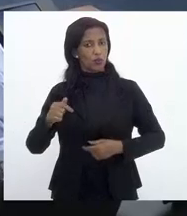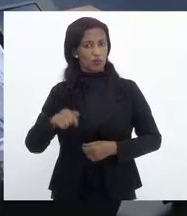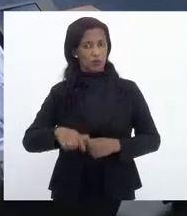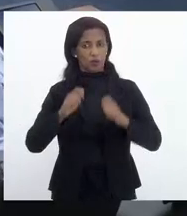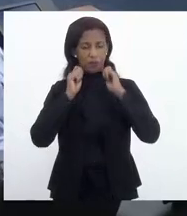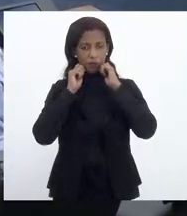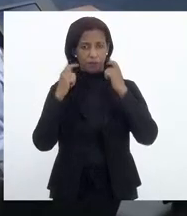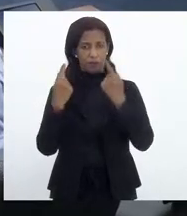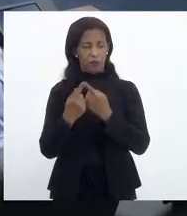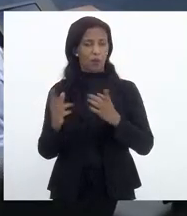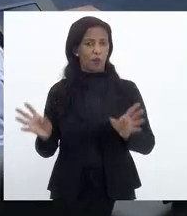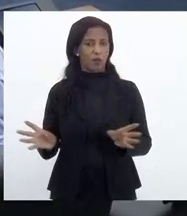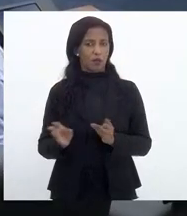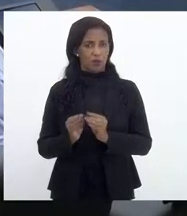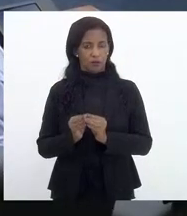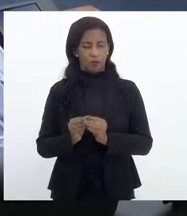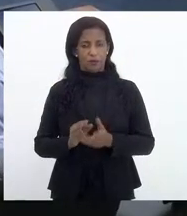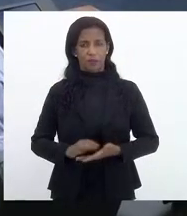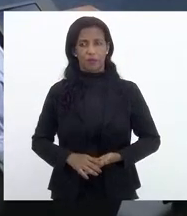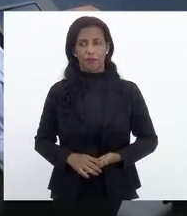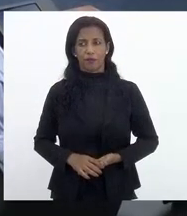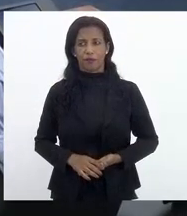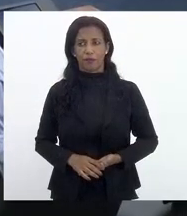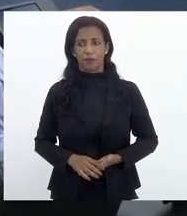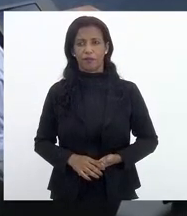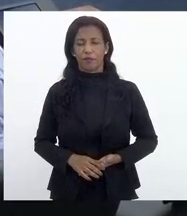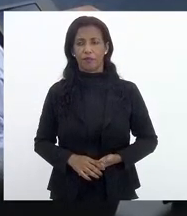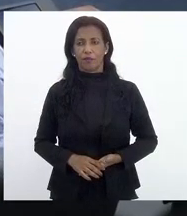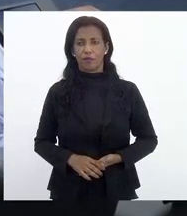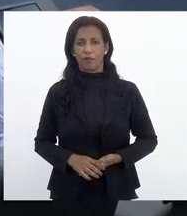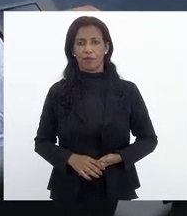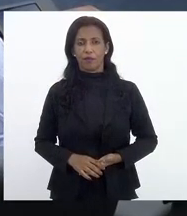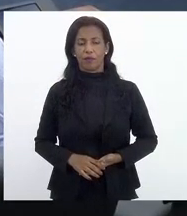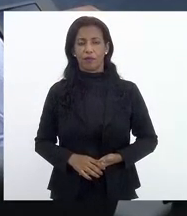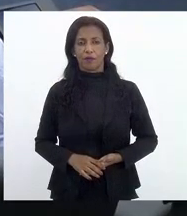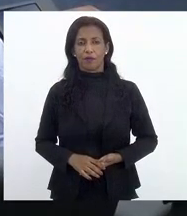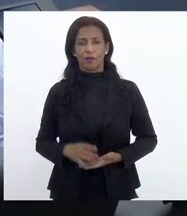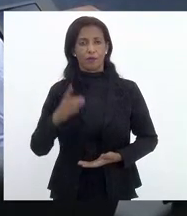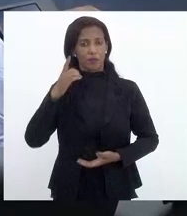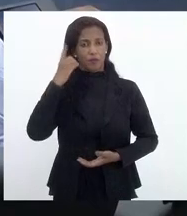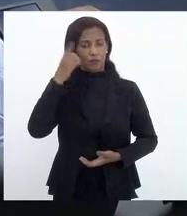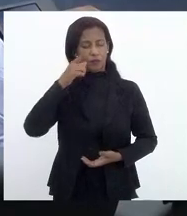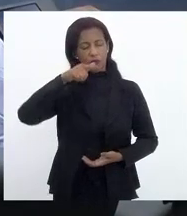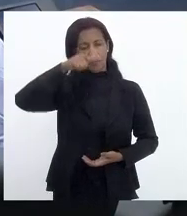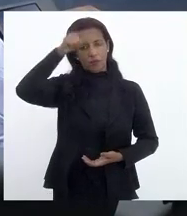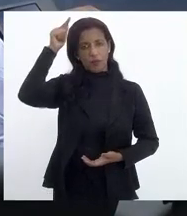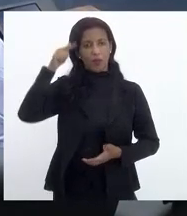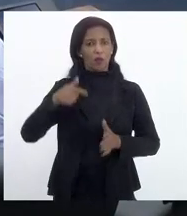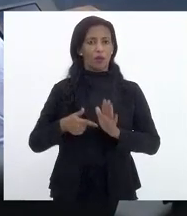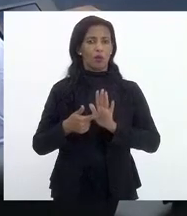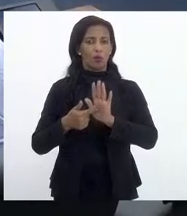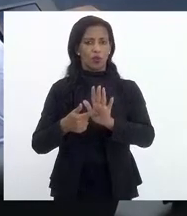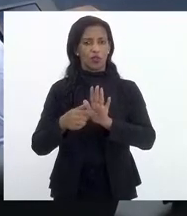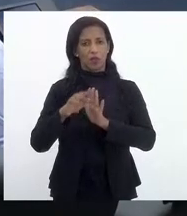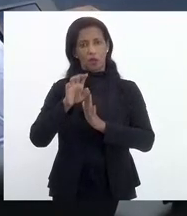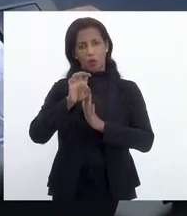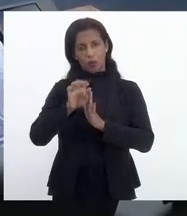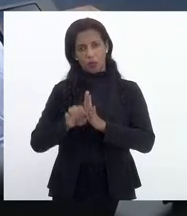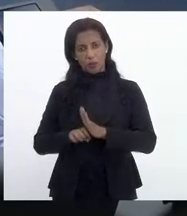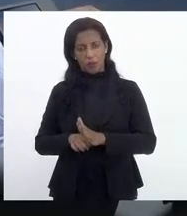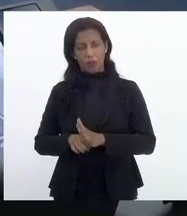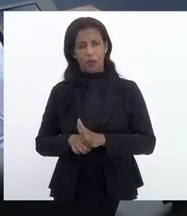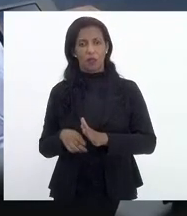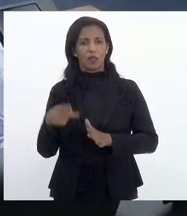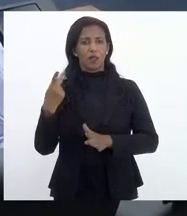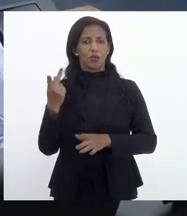então para resolver a minha fala eu queria dizer Deputado Luiz Paulo que a gente vai apresentar algumas emendas e a sua